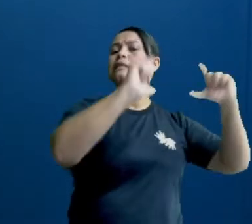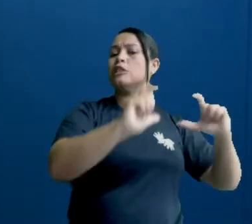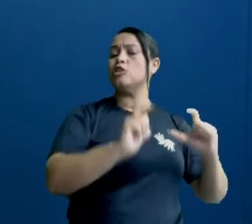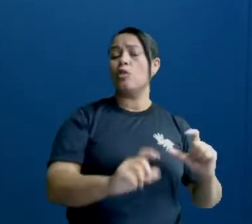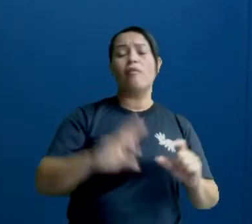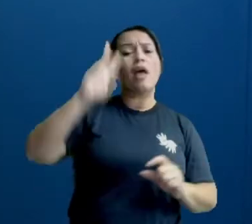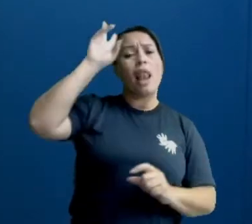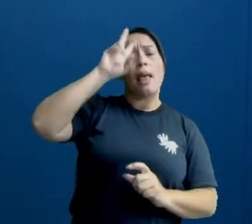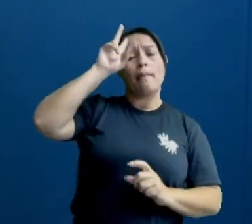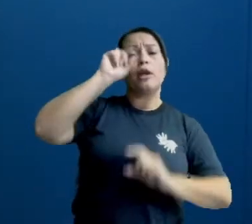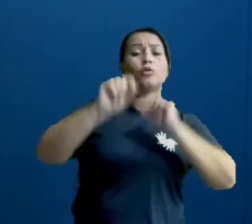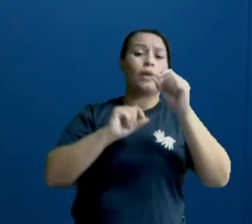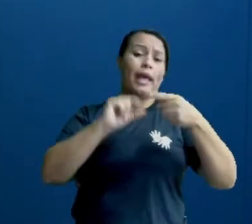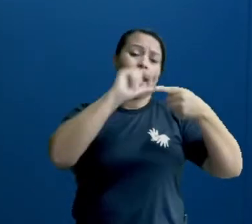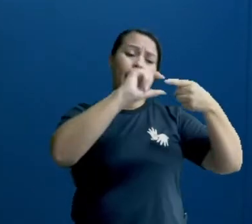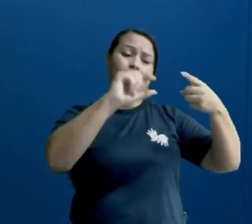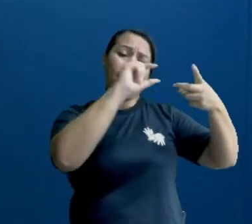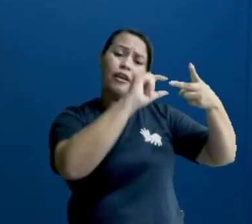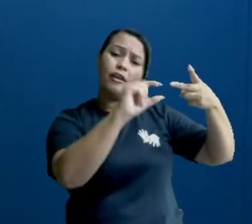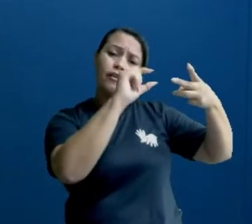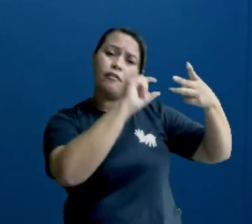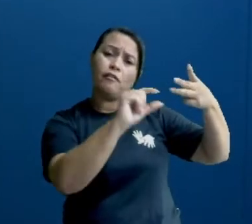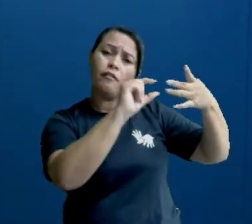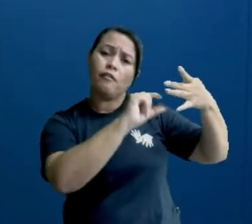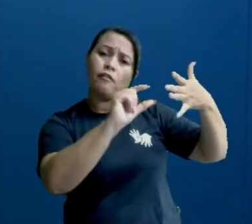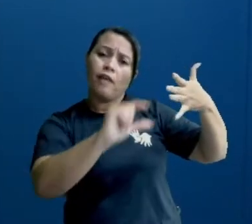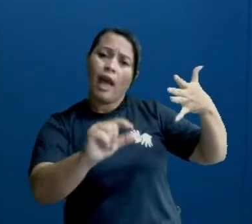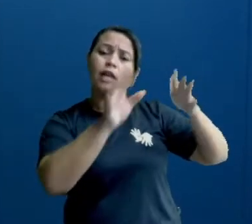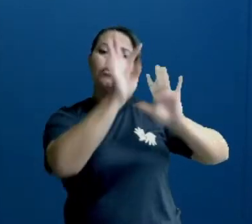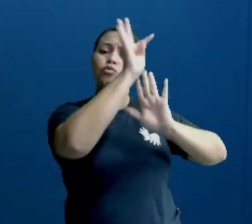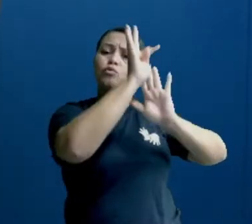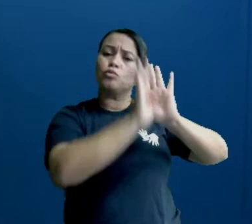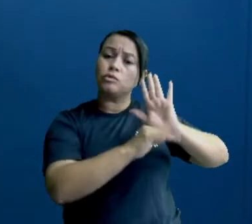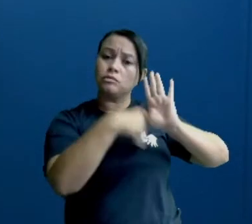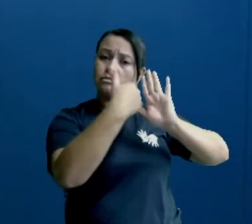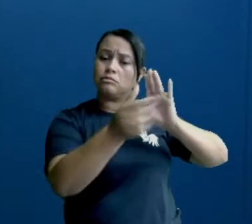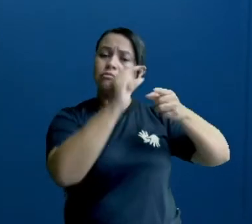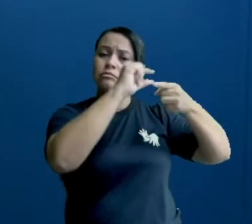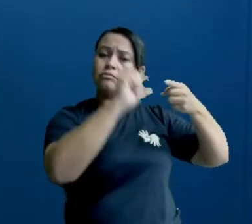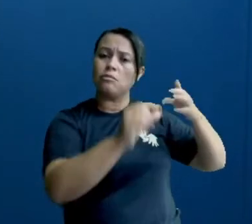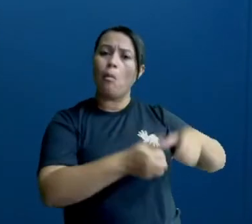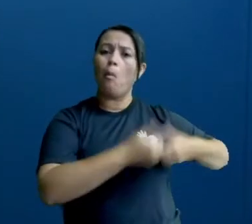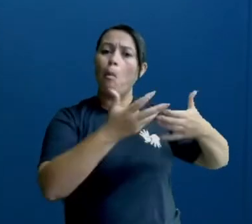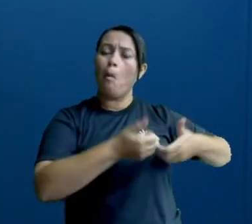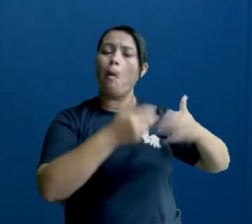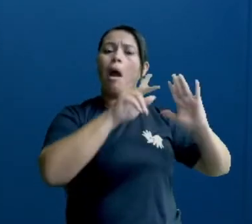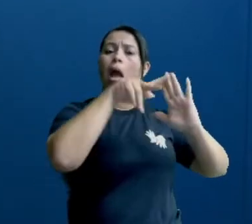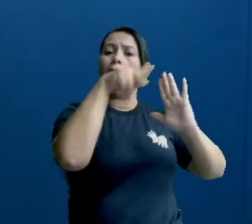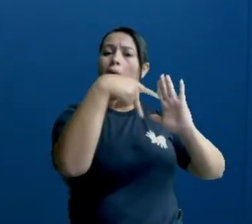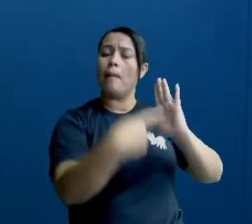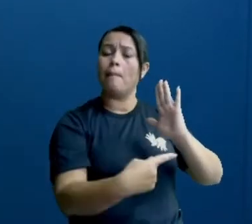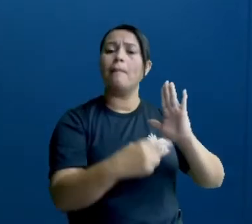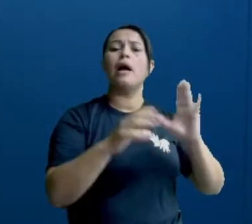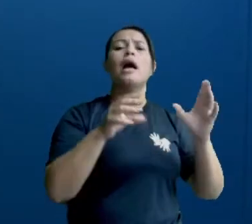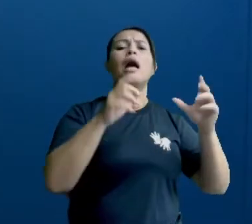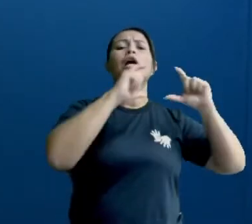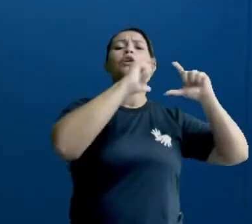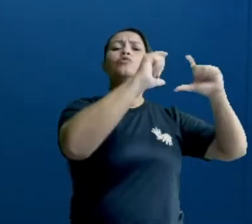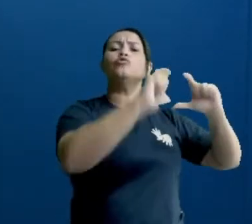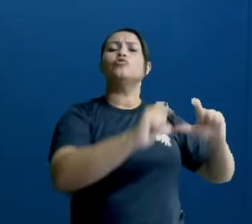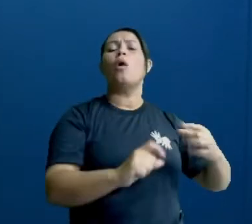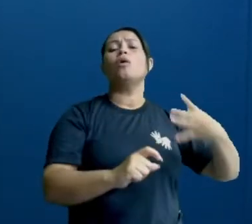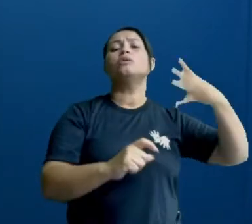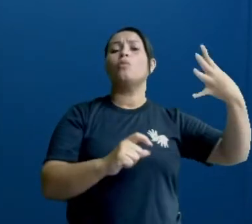bom? Lembrando que versos é cada linhazinha do poema e estrofes são os conjuntos, tá certo? A cada